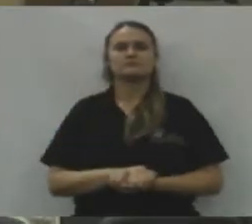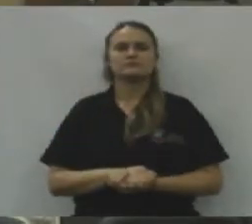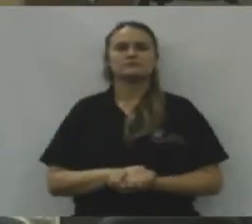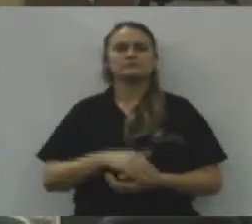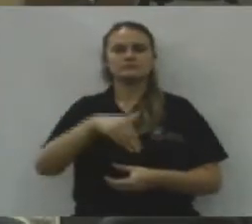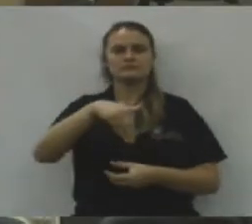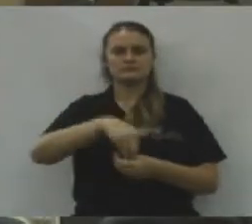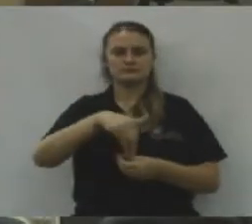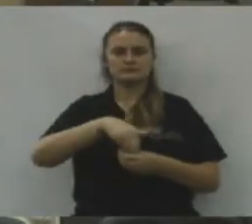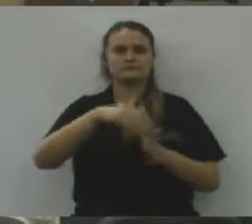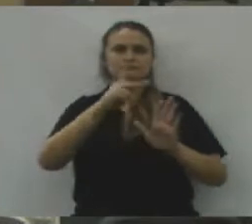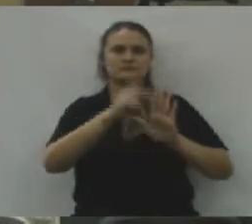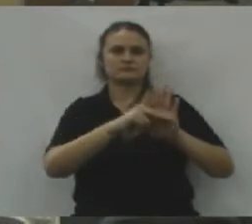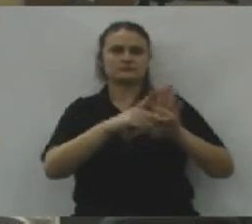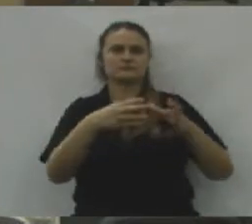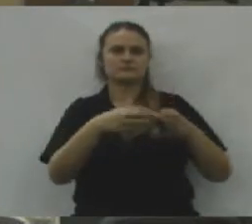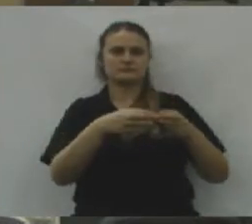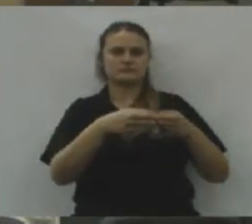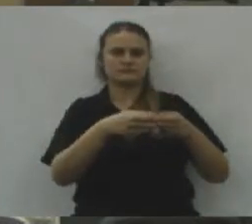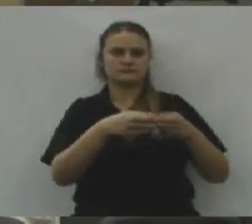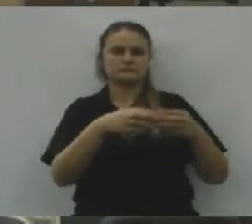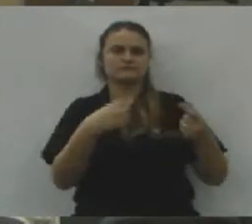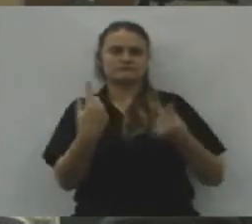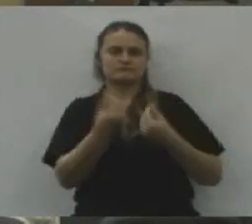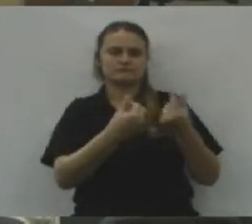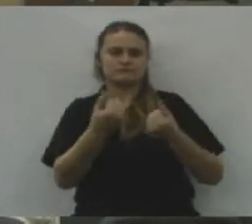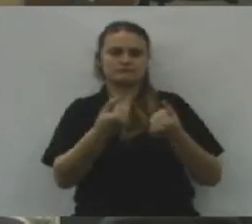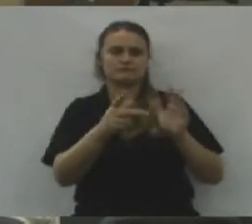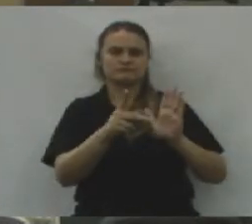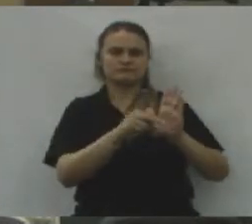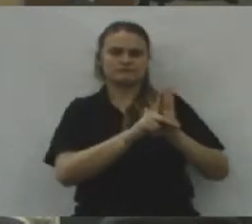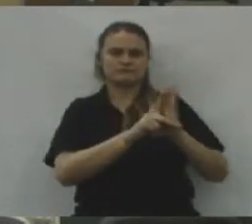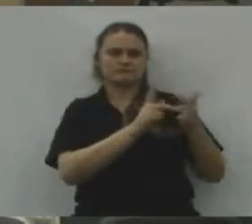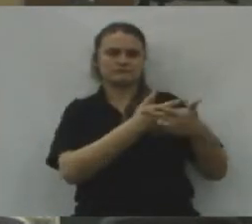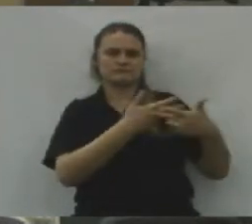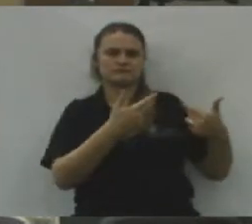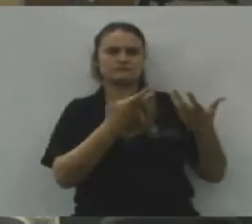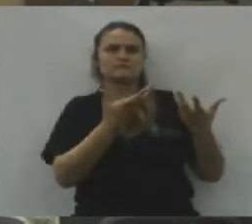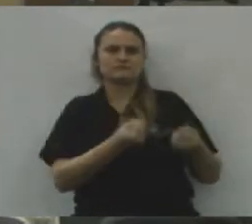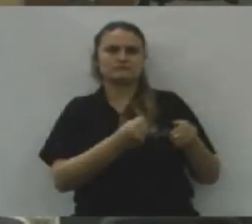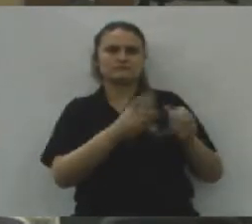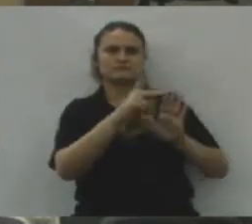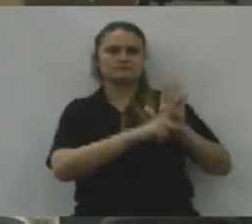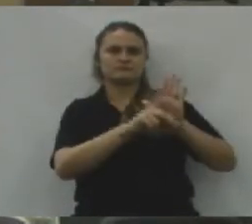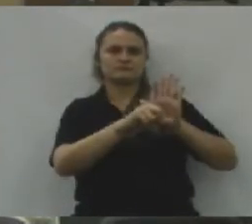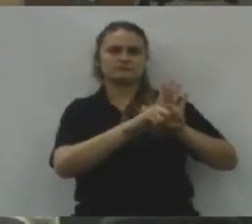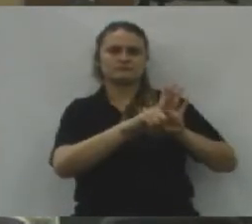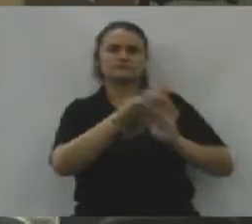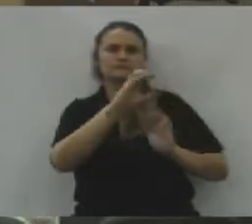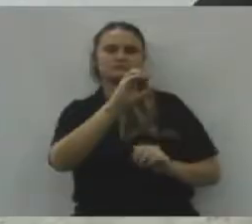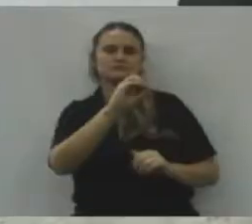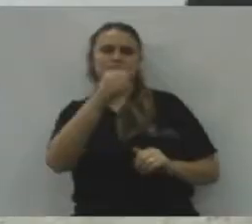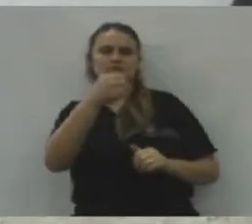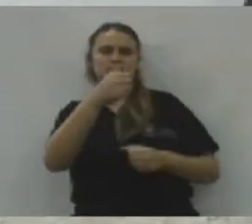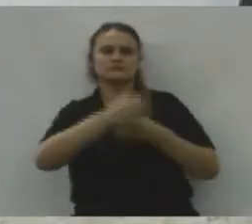1/2018. Votação do parecer fundamentado da Comissão de Finanças, Orçamento e Patrimônio, favorável ao projeto de lei ordinária de